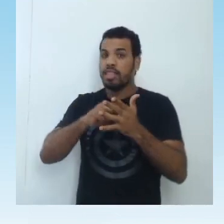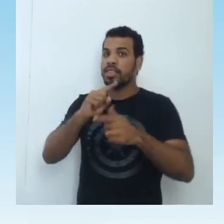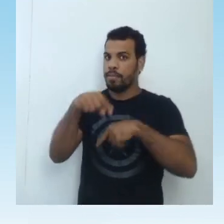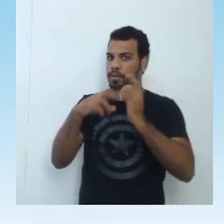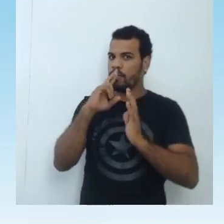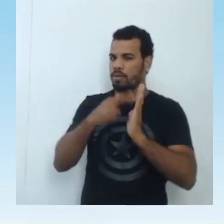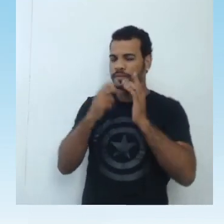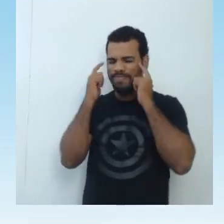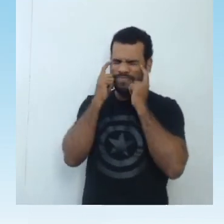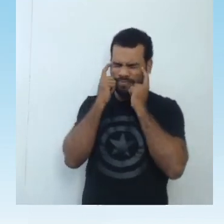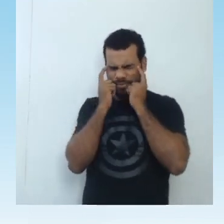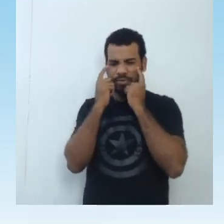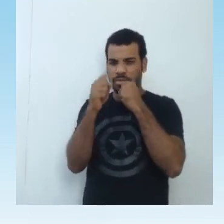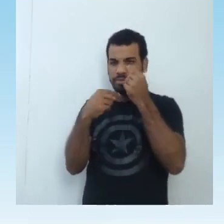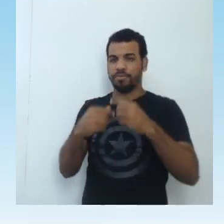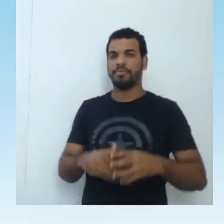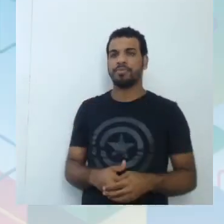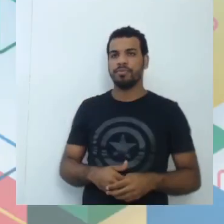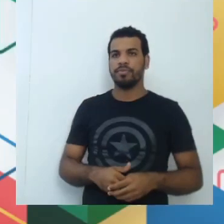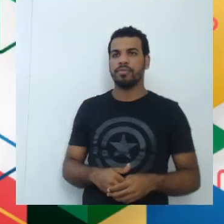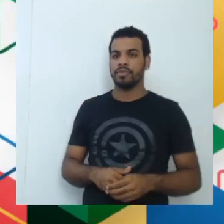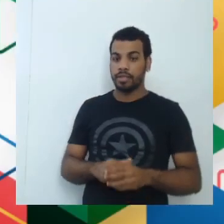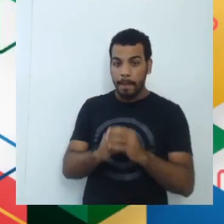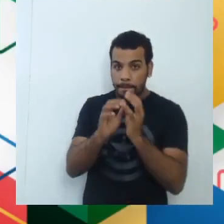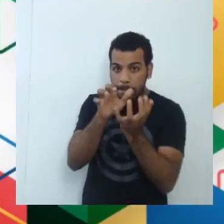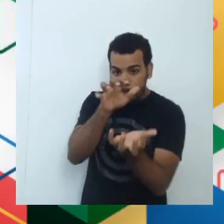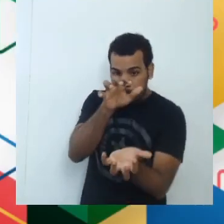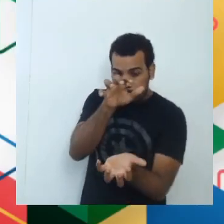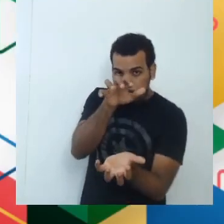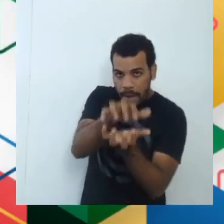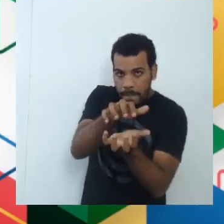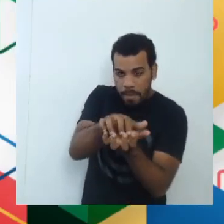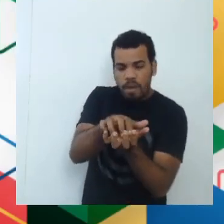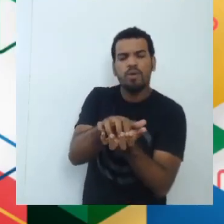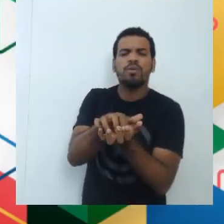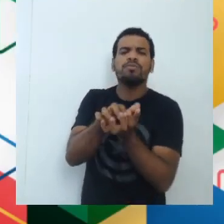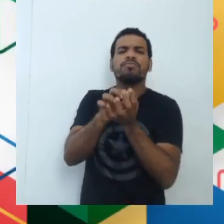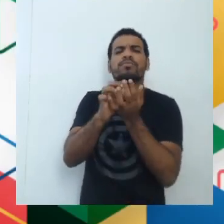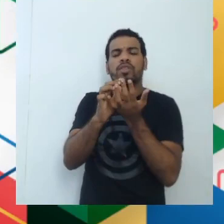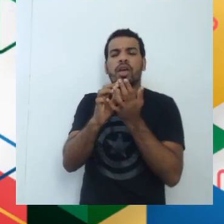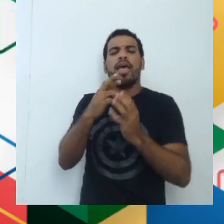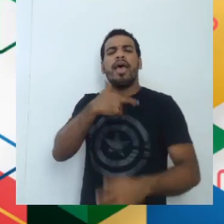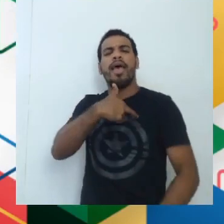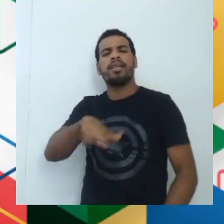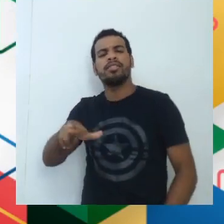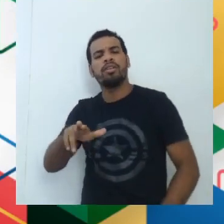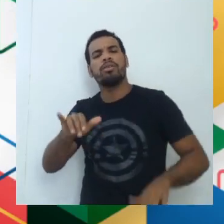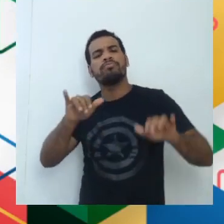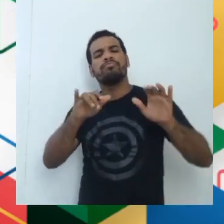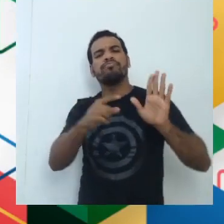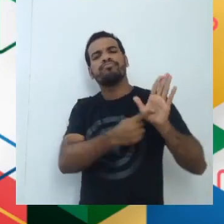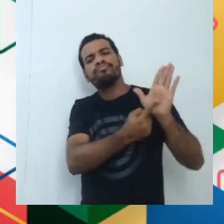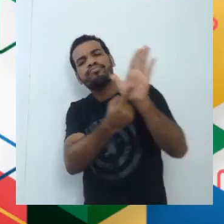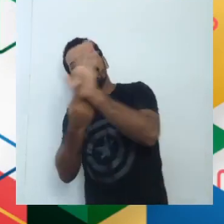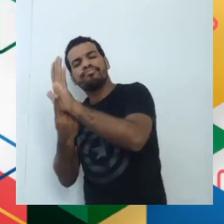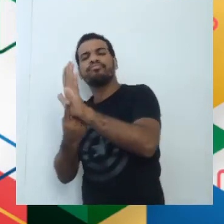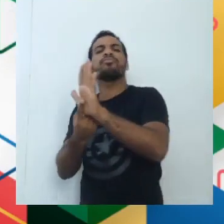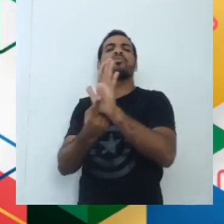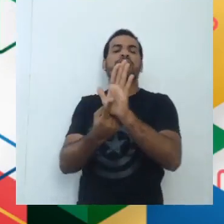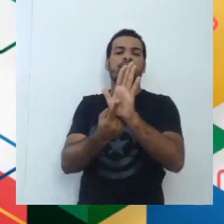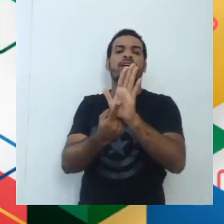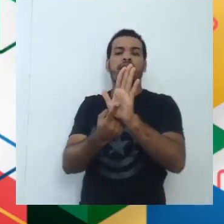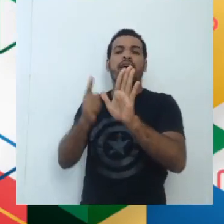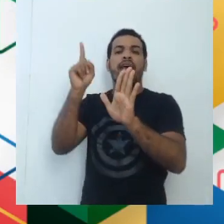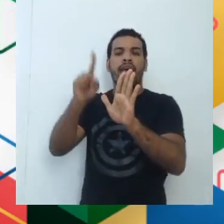porque vocês ficam na dúvida de saber a resposta. Em Pernambuco, as manifestações religiosas não só representam